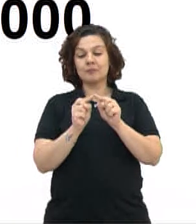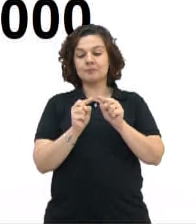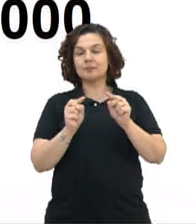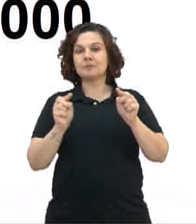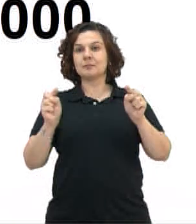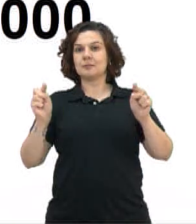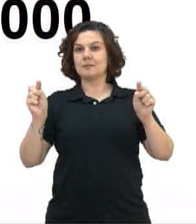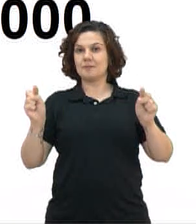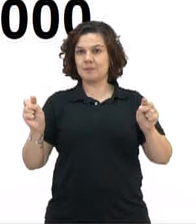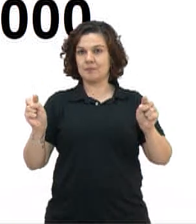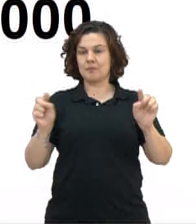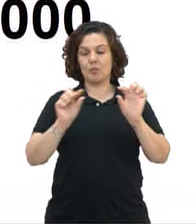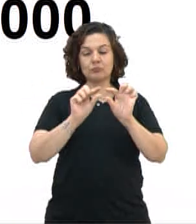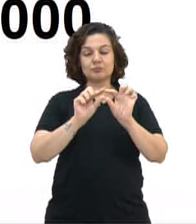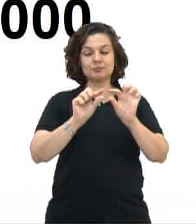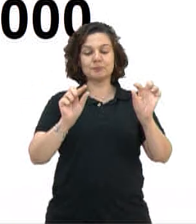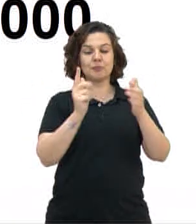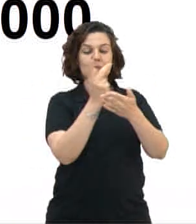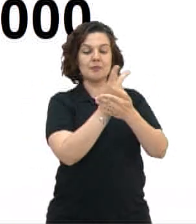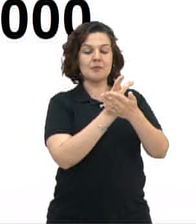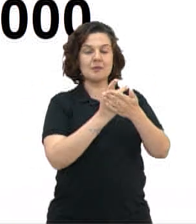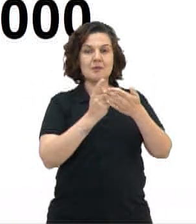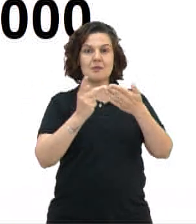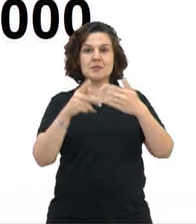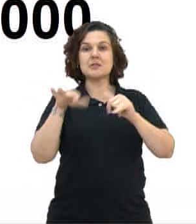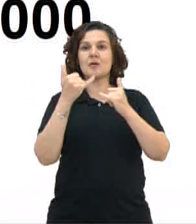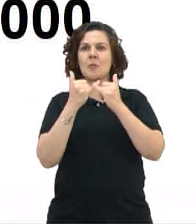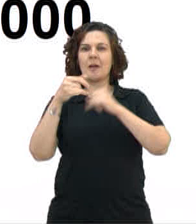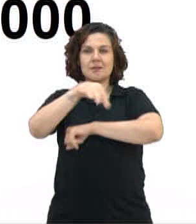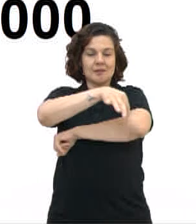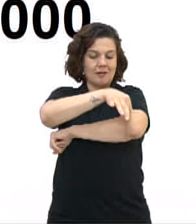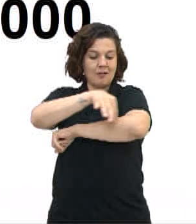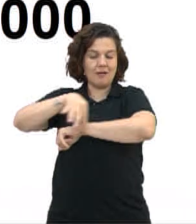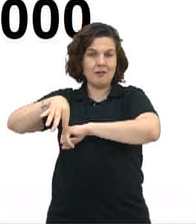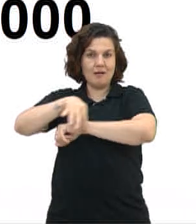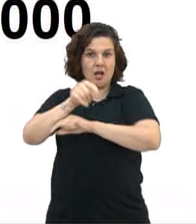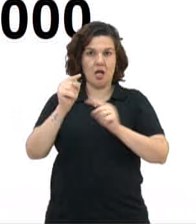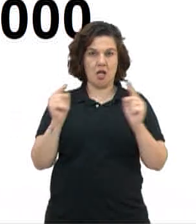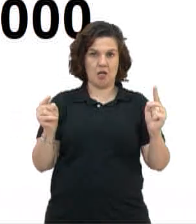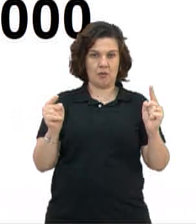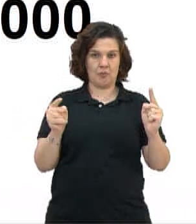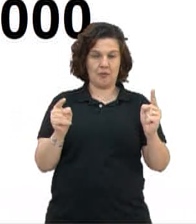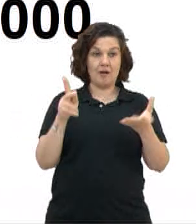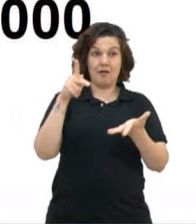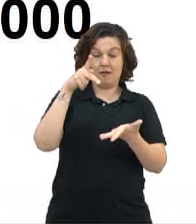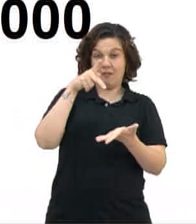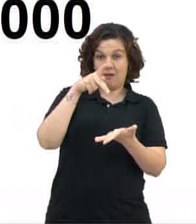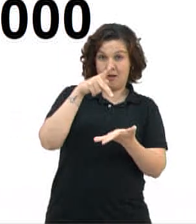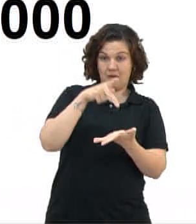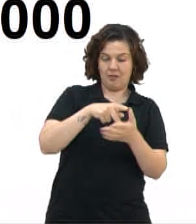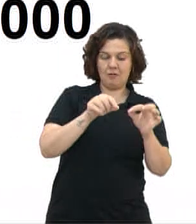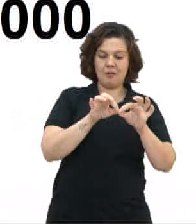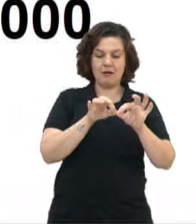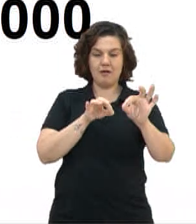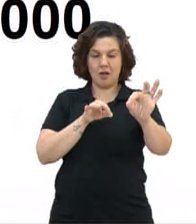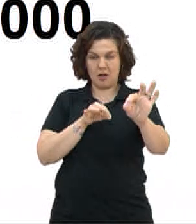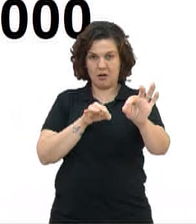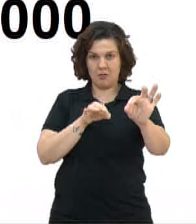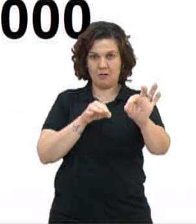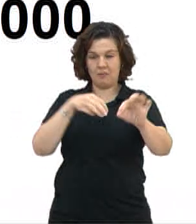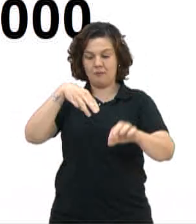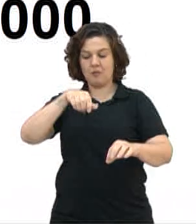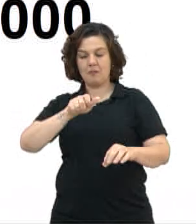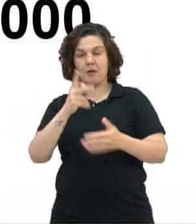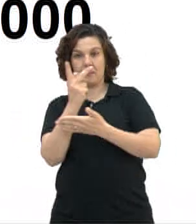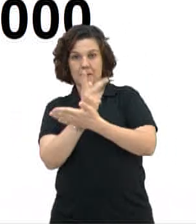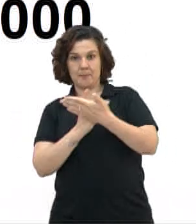gráfica, é uma ferramenta gráfica, é um desenho que relaciona a distância real com a distância apresentada no mapa. E embaixo da